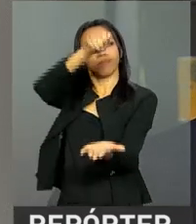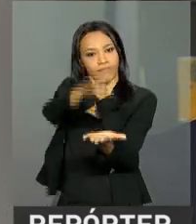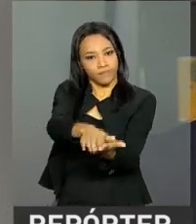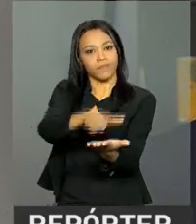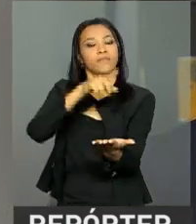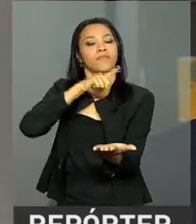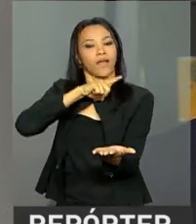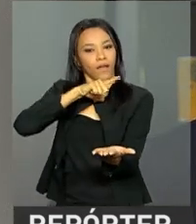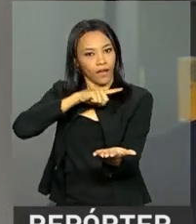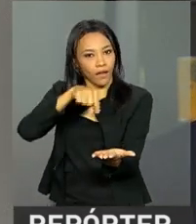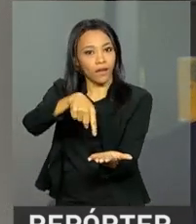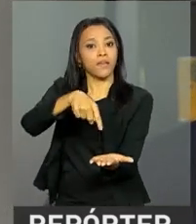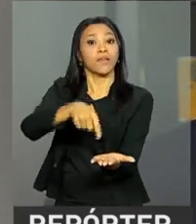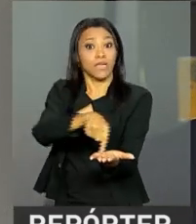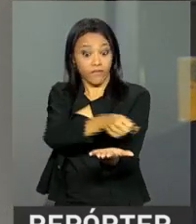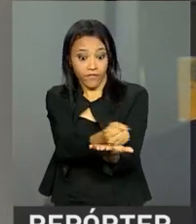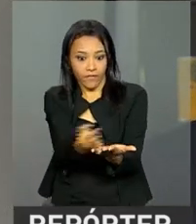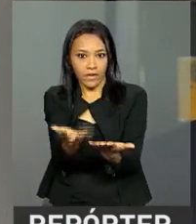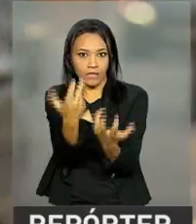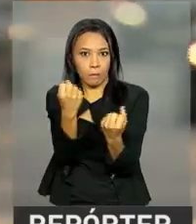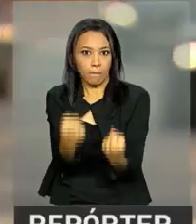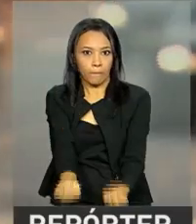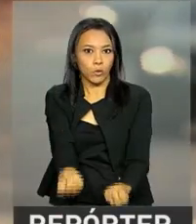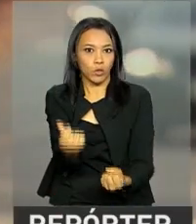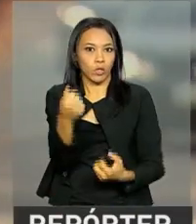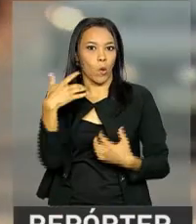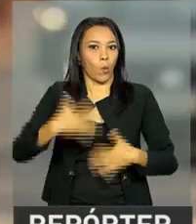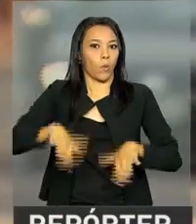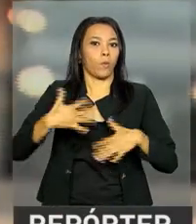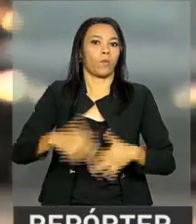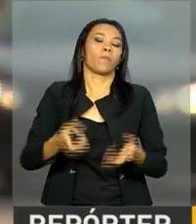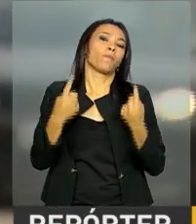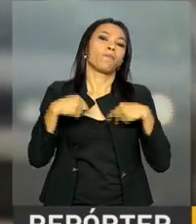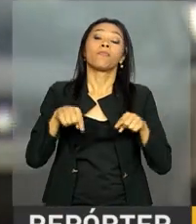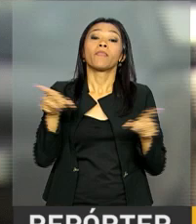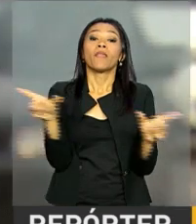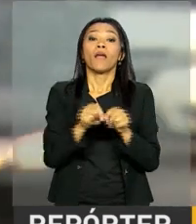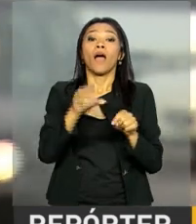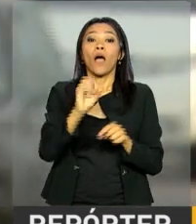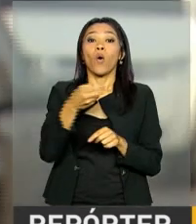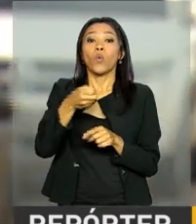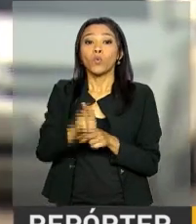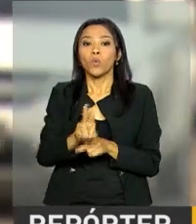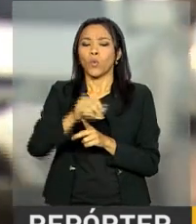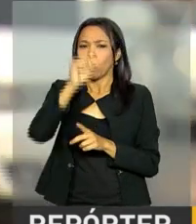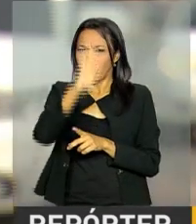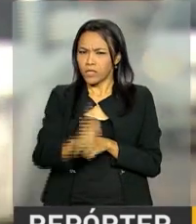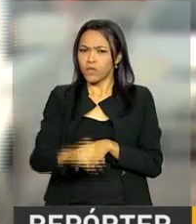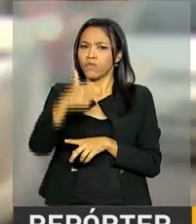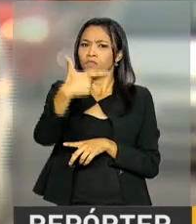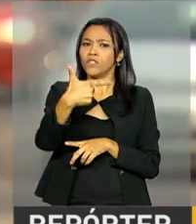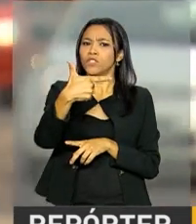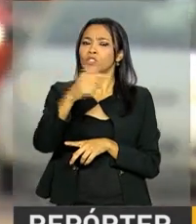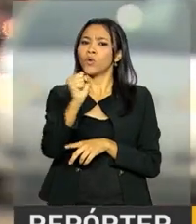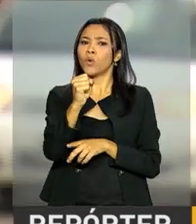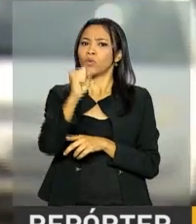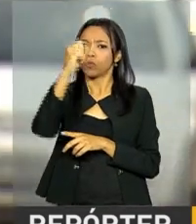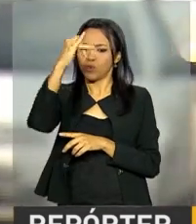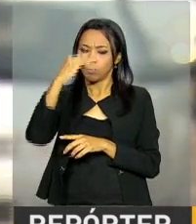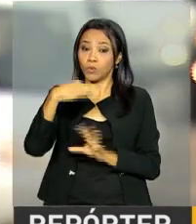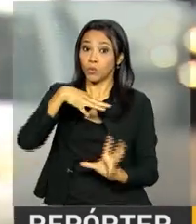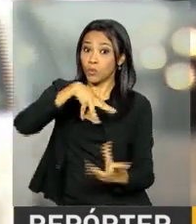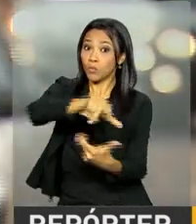multas né E que Muitas delas são pesadas segundo as nações unidas o Brasil está entre os 28 países do mundo com leis